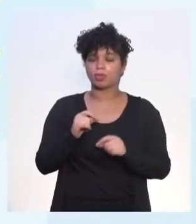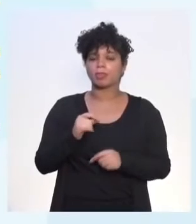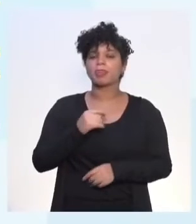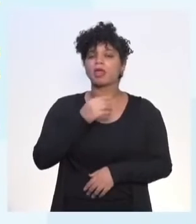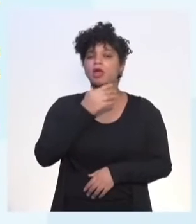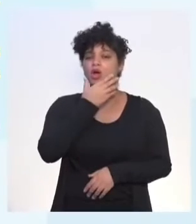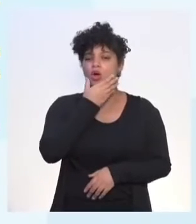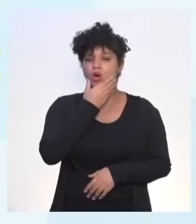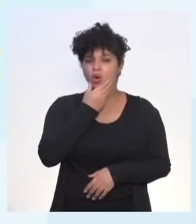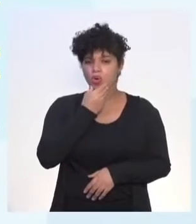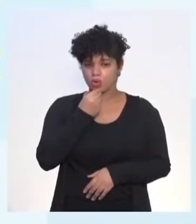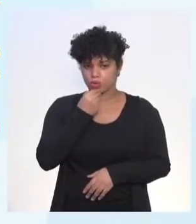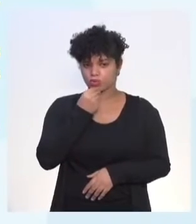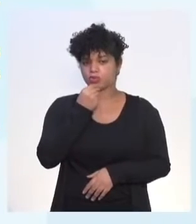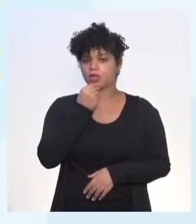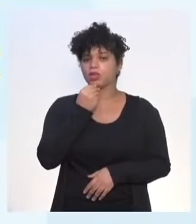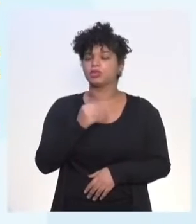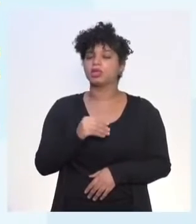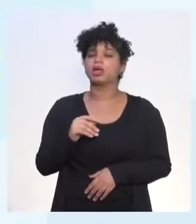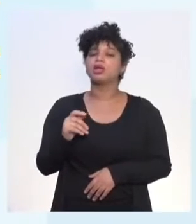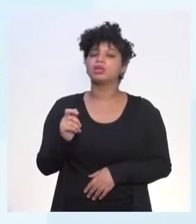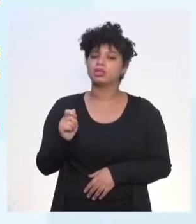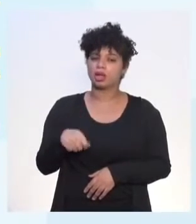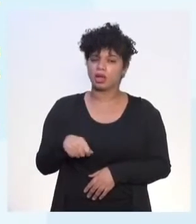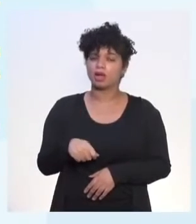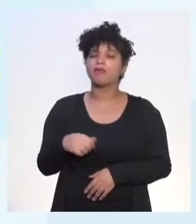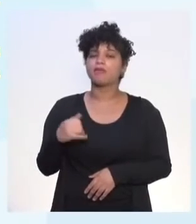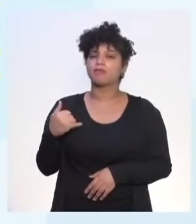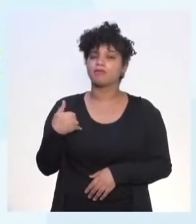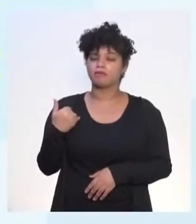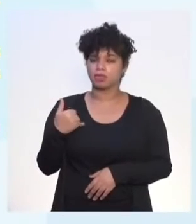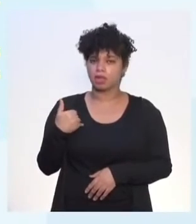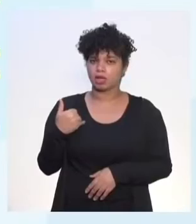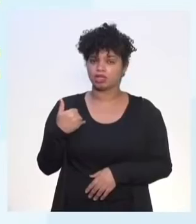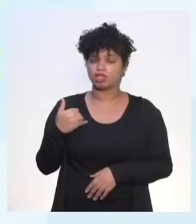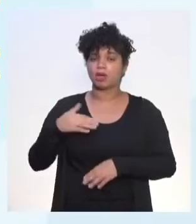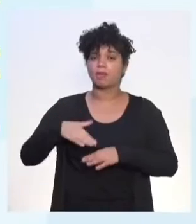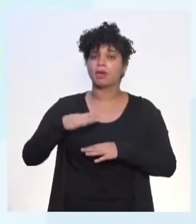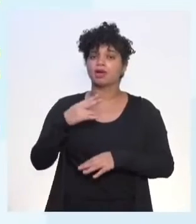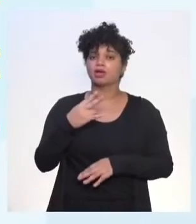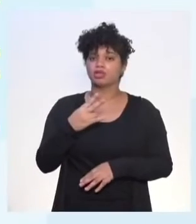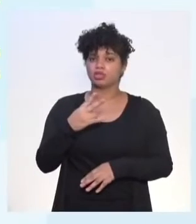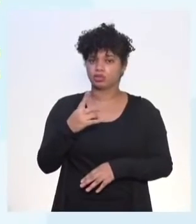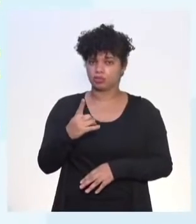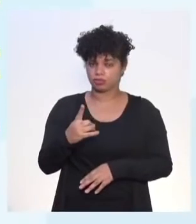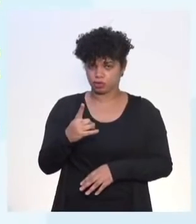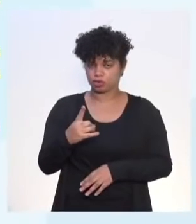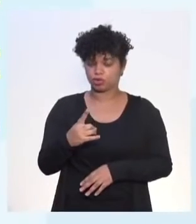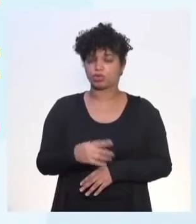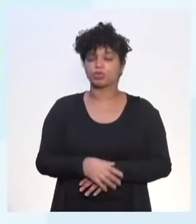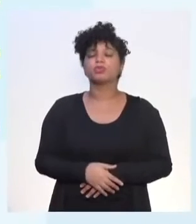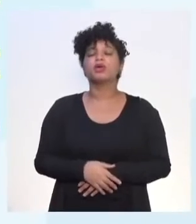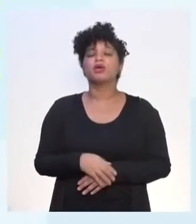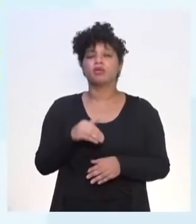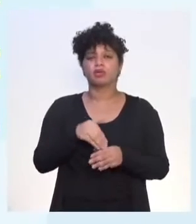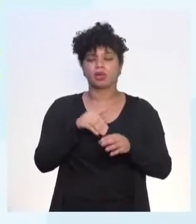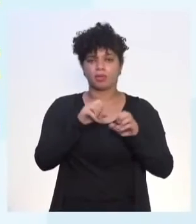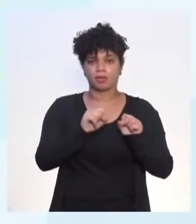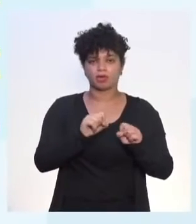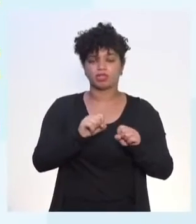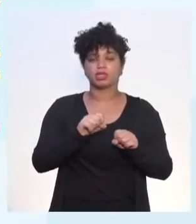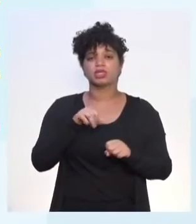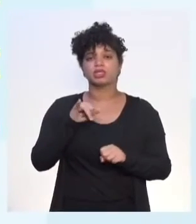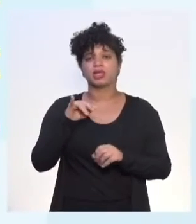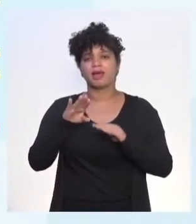com exceções aqueles que fossem menores de 21 anos, analfabetos e mulheres.